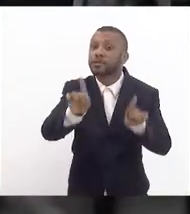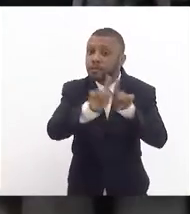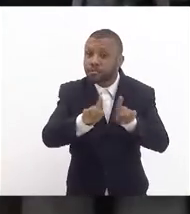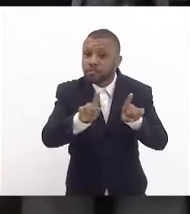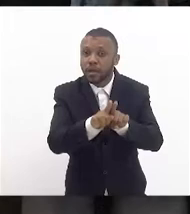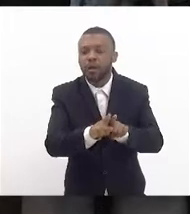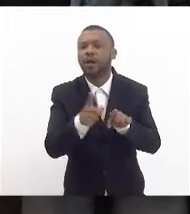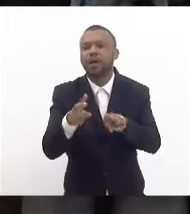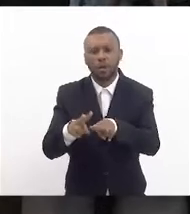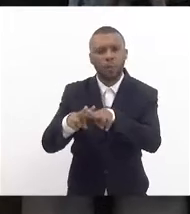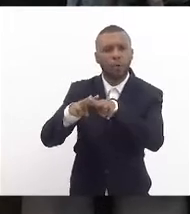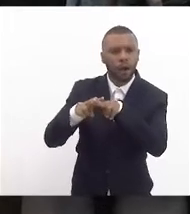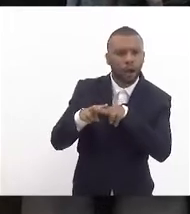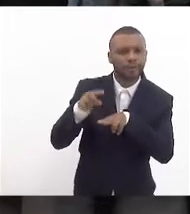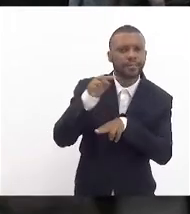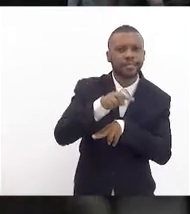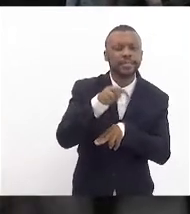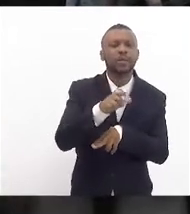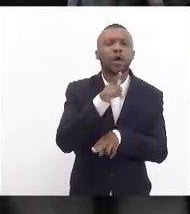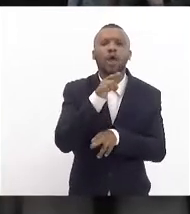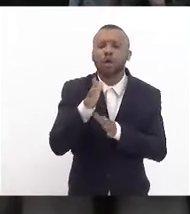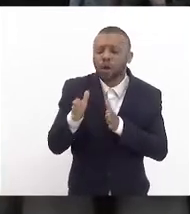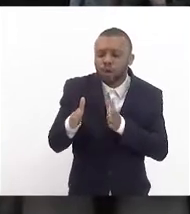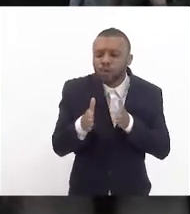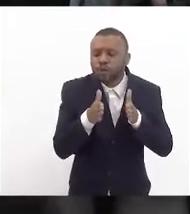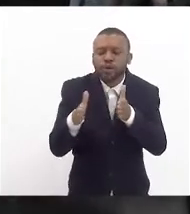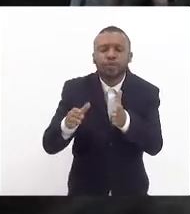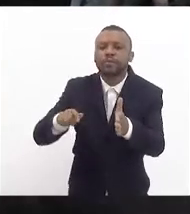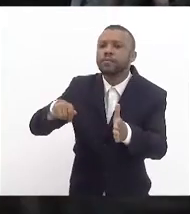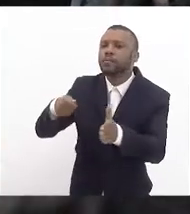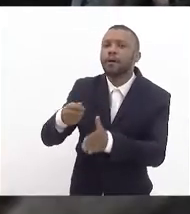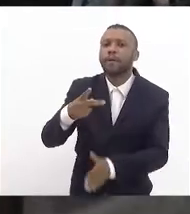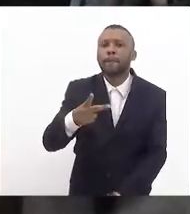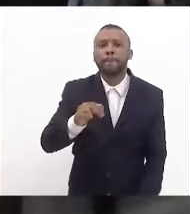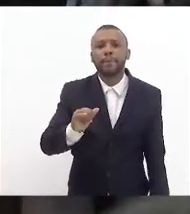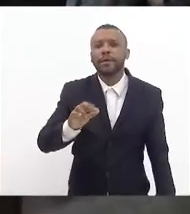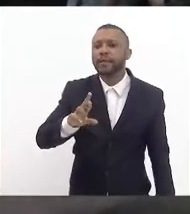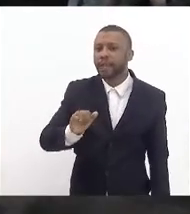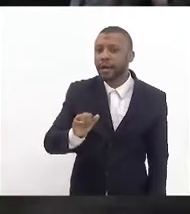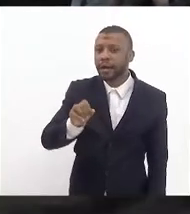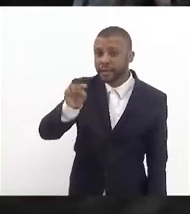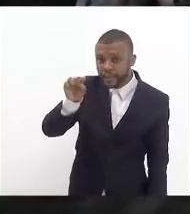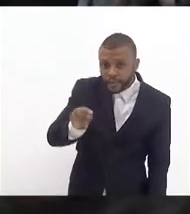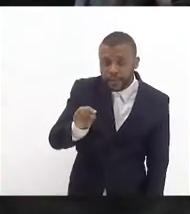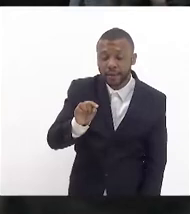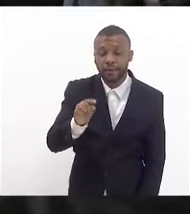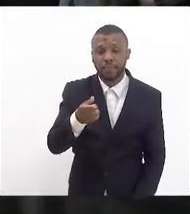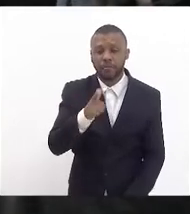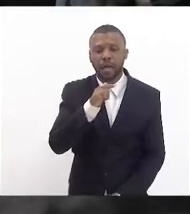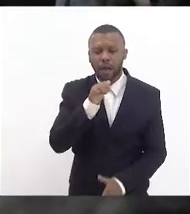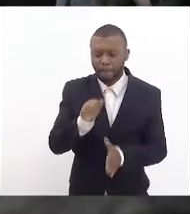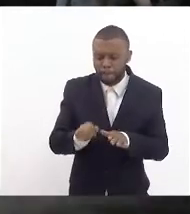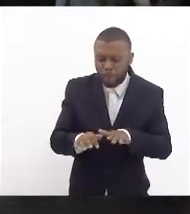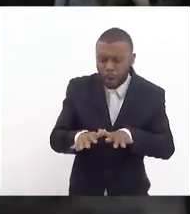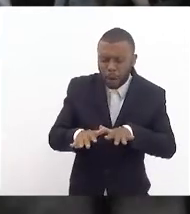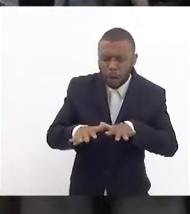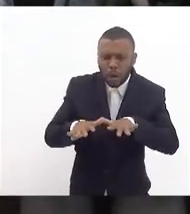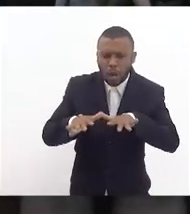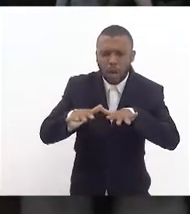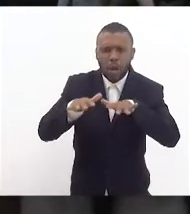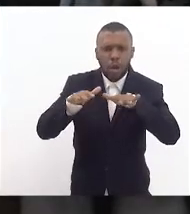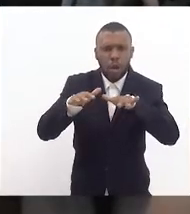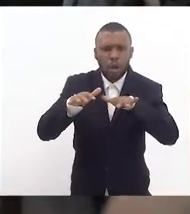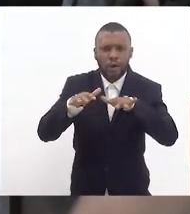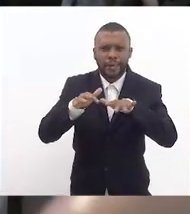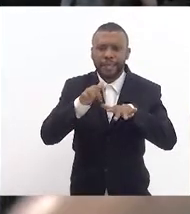devido ao rio Piraí ficar muito cheio e a represa da Lites